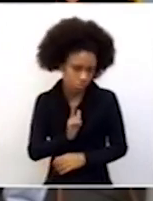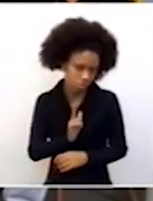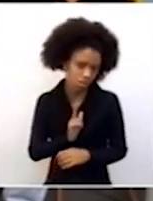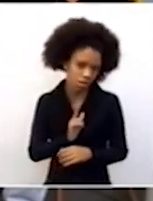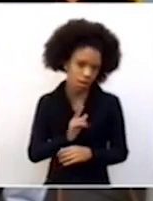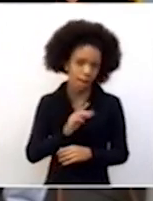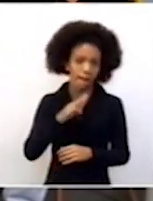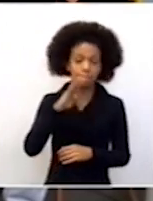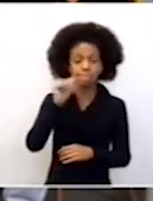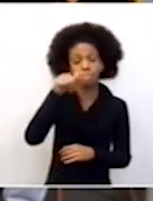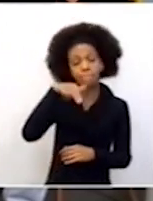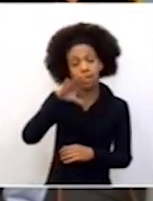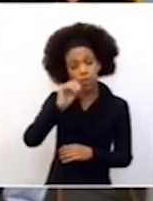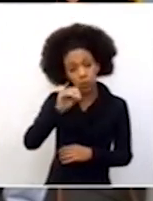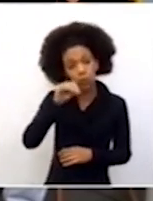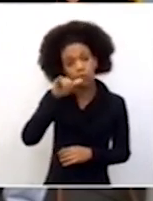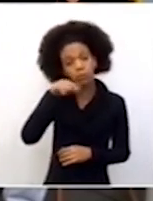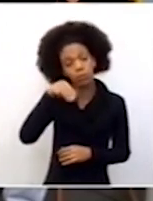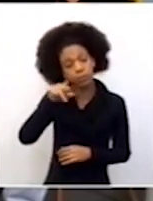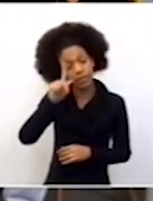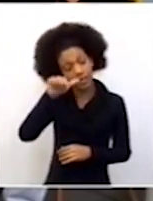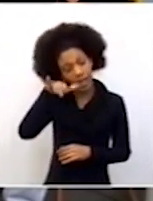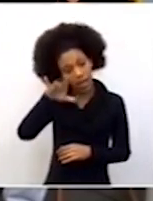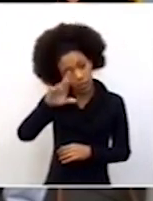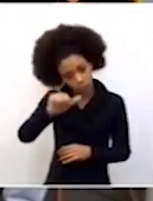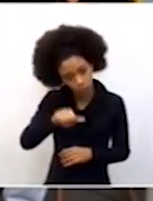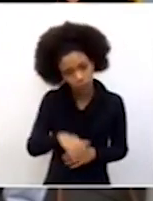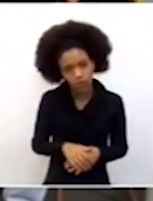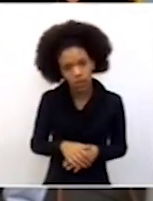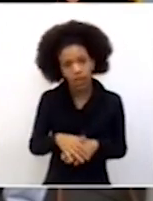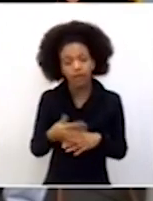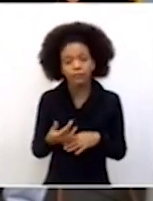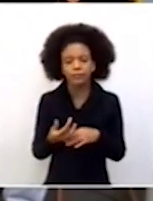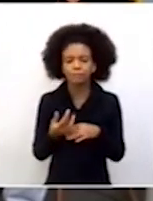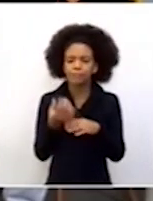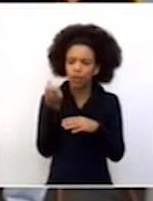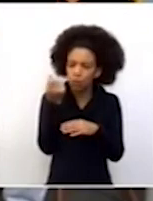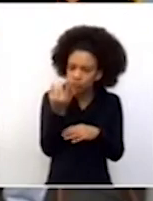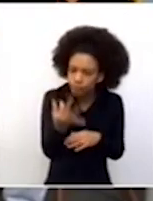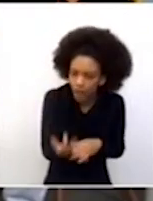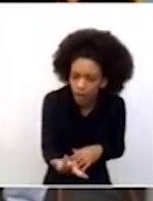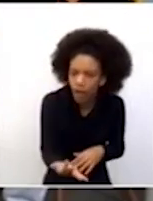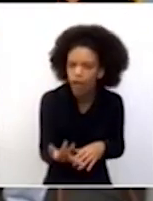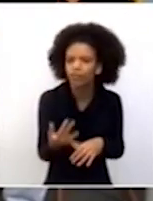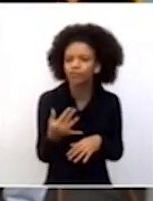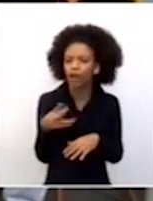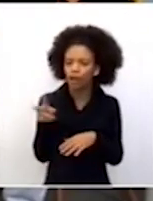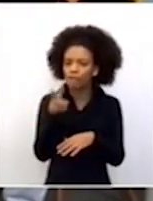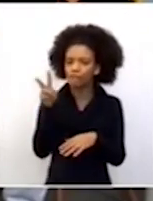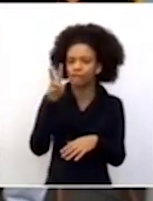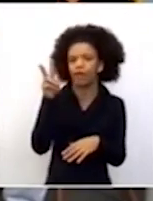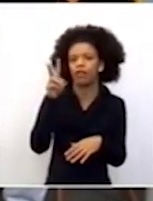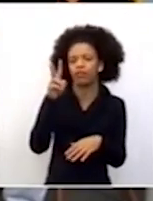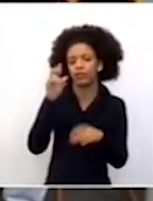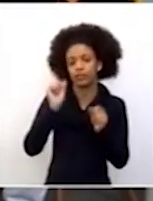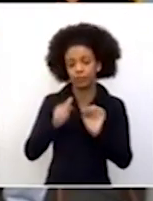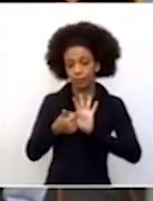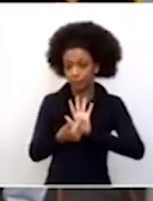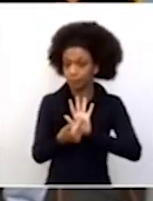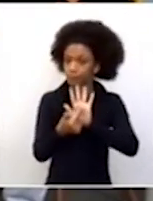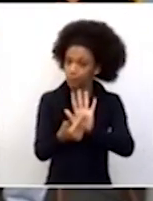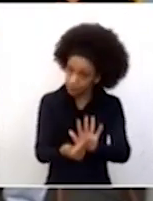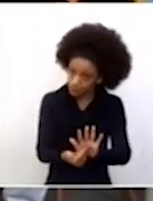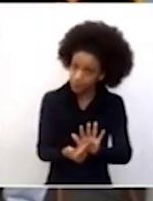que é o banco imobiliário, né? Que é a questão da contagem, né? O valor monetário, tem um professor que também está destacado, a questão do